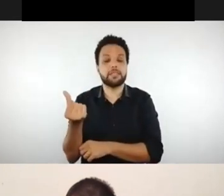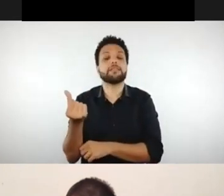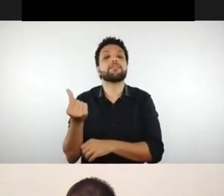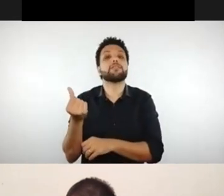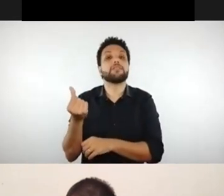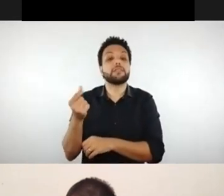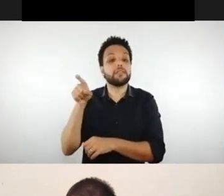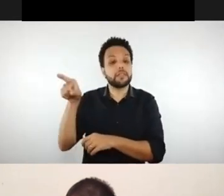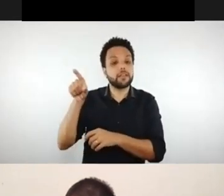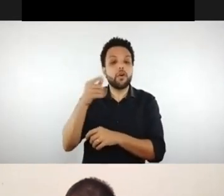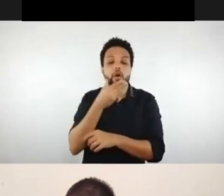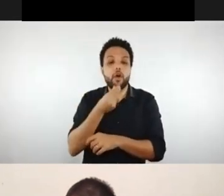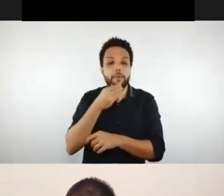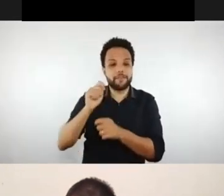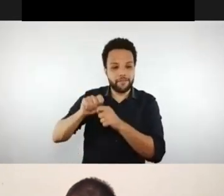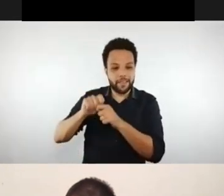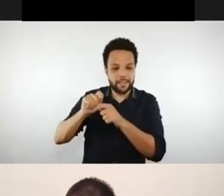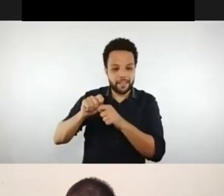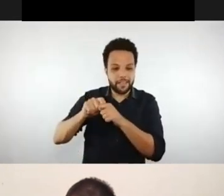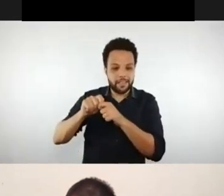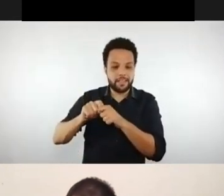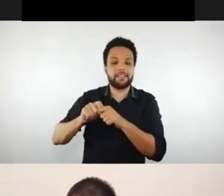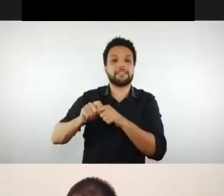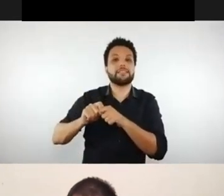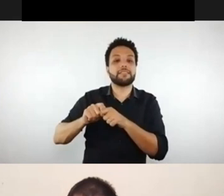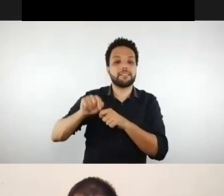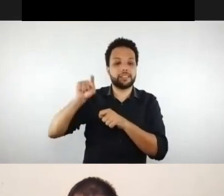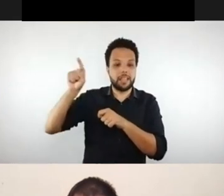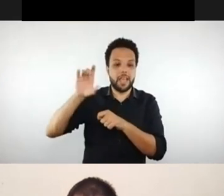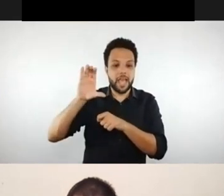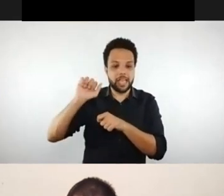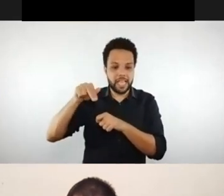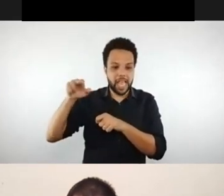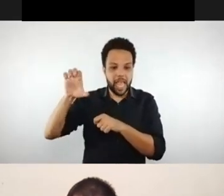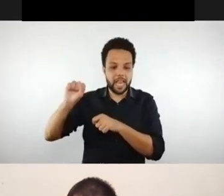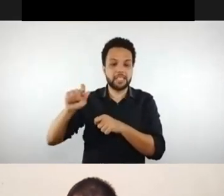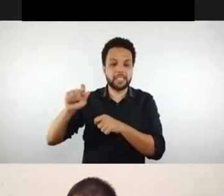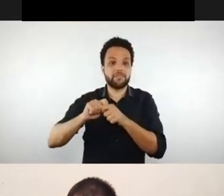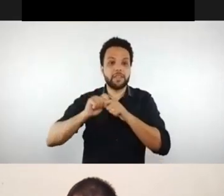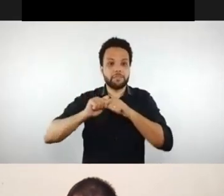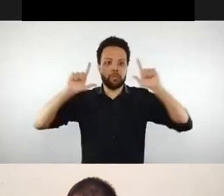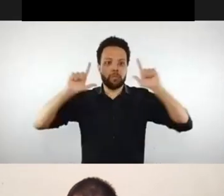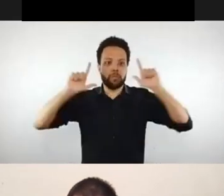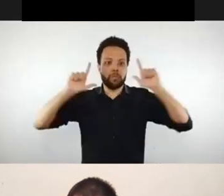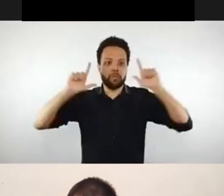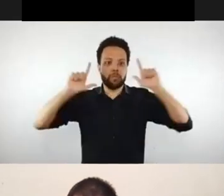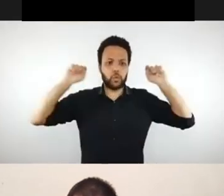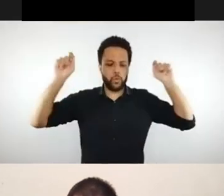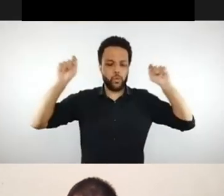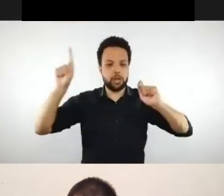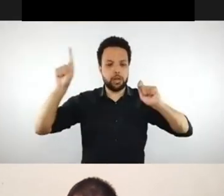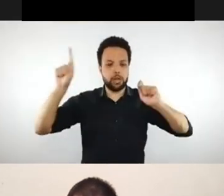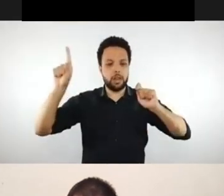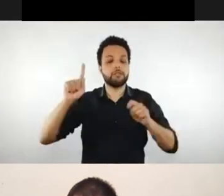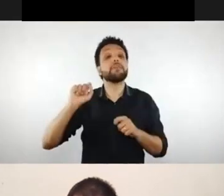protesto dele no Croisset, né, lá em Cannes, naquele ano, quem ganhou a Palma de Ouro foi